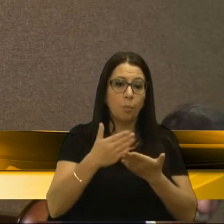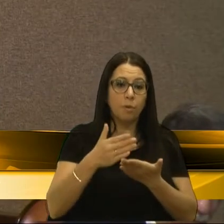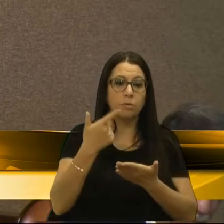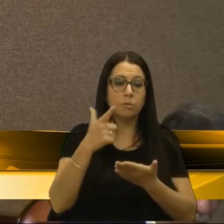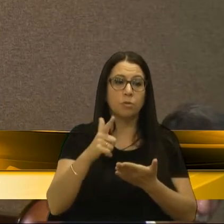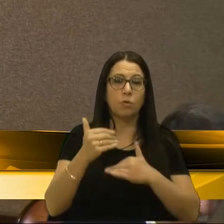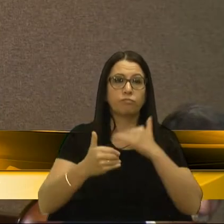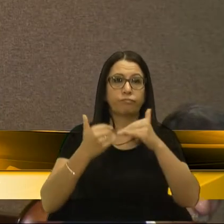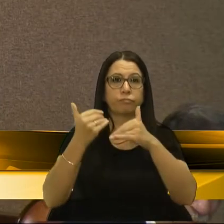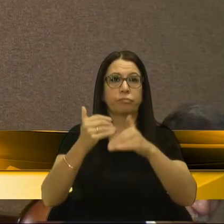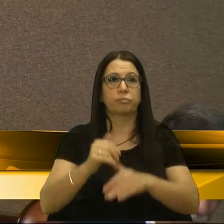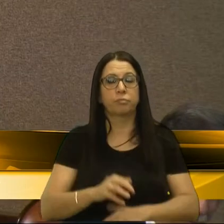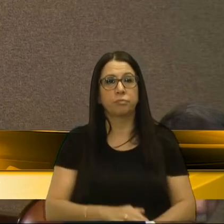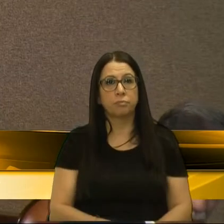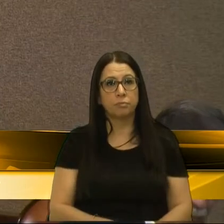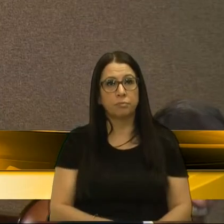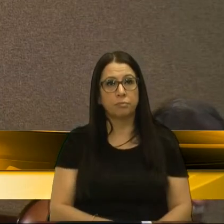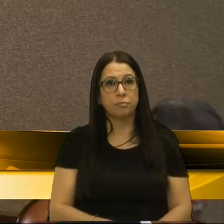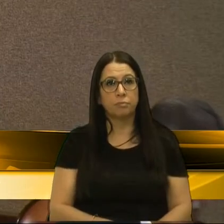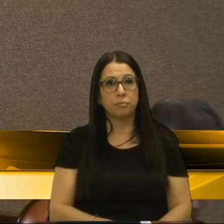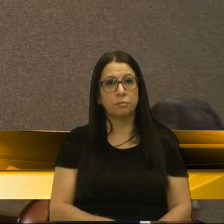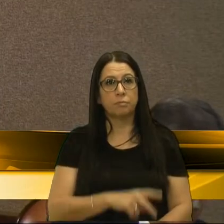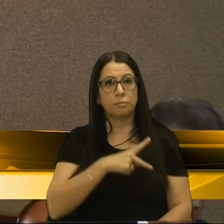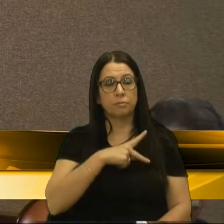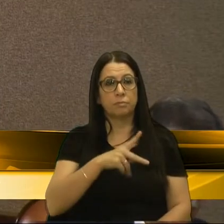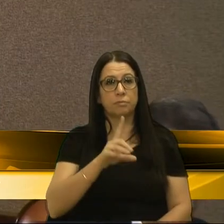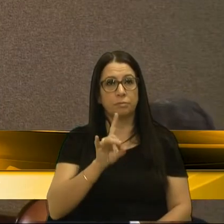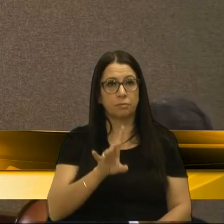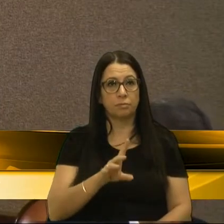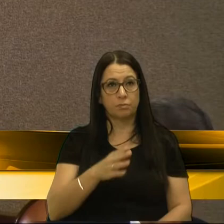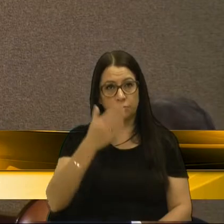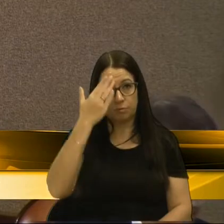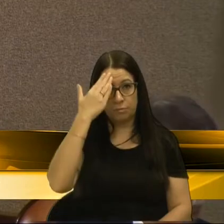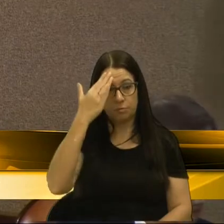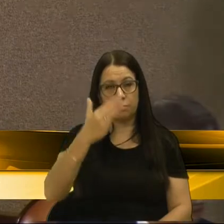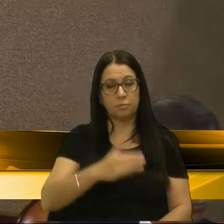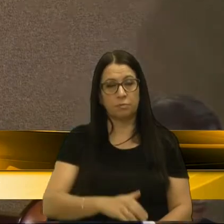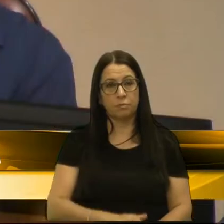caminhada. Senhor presidente, era isso. Muito obrigado.